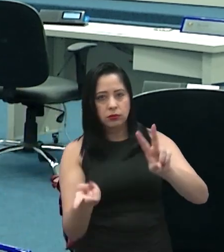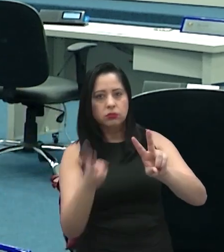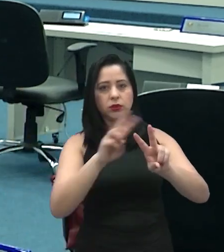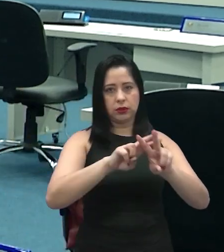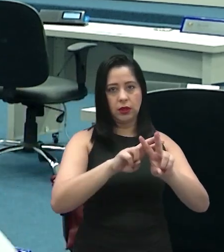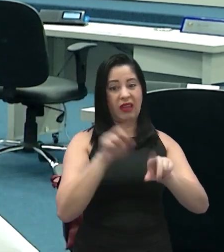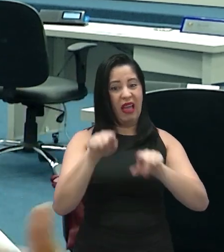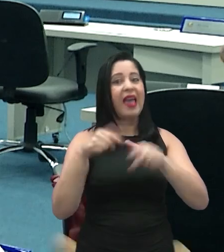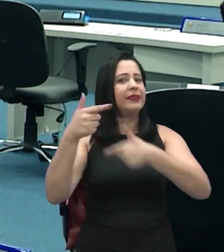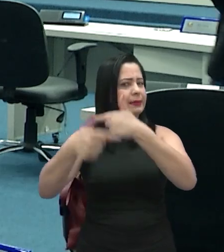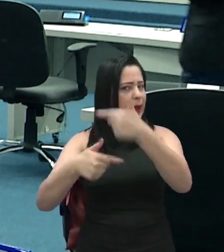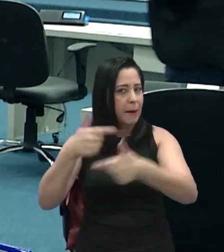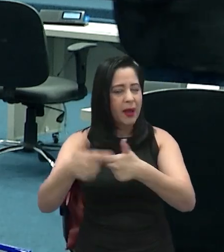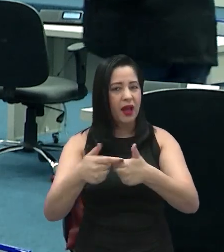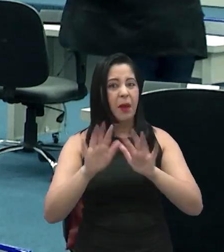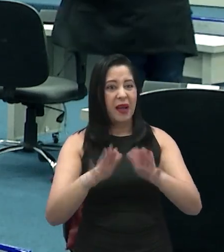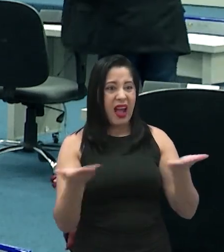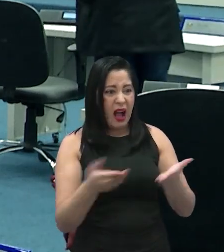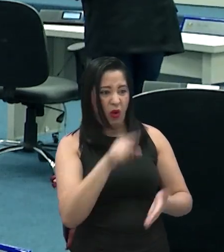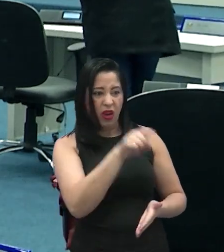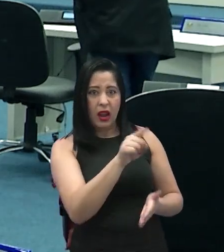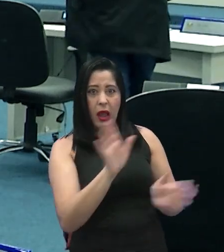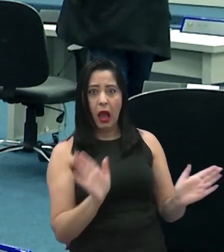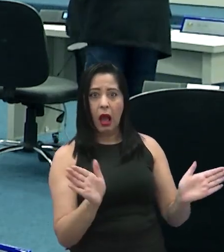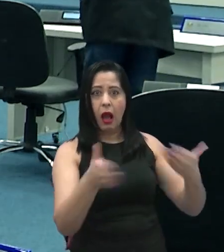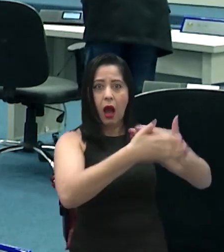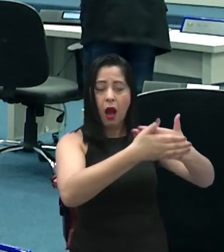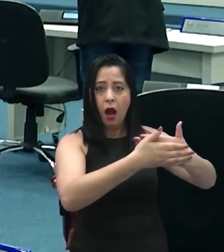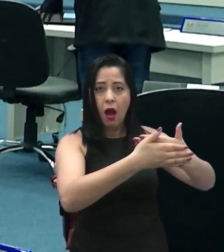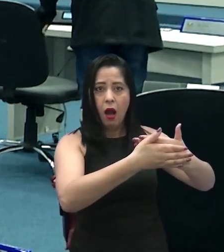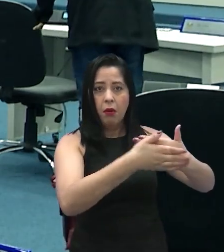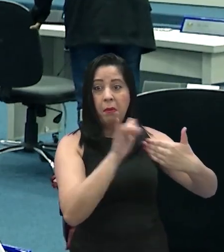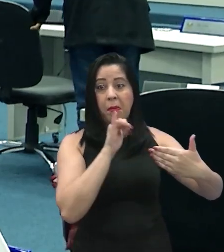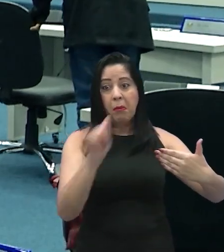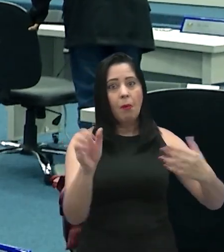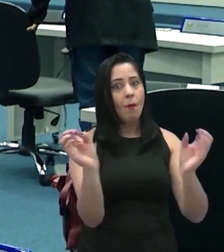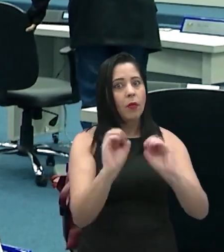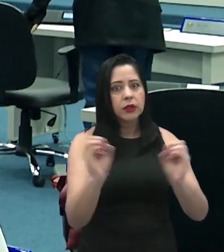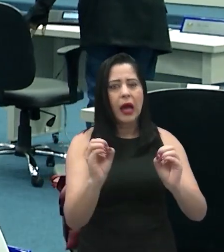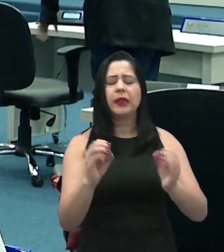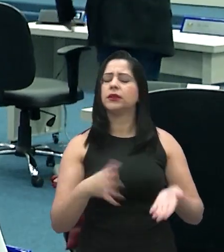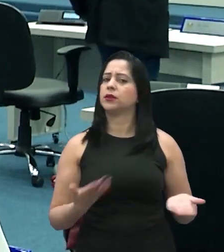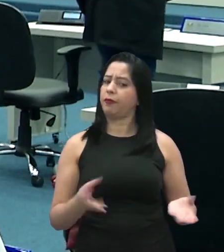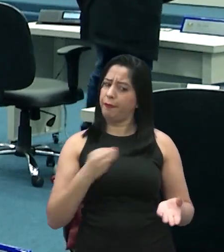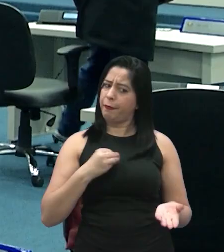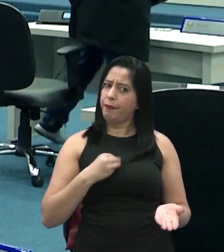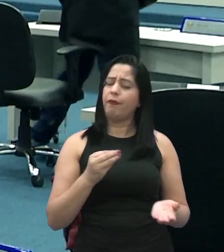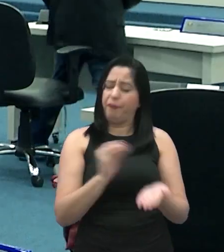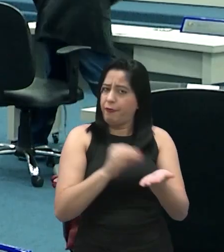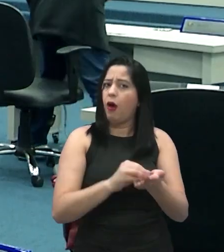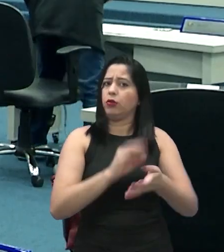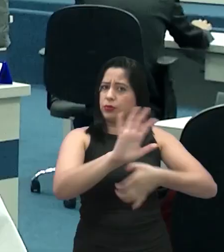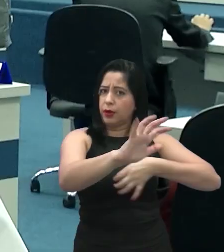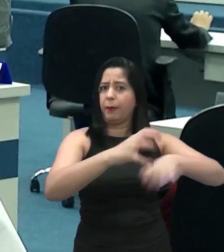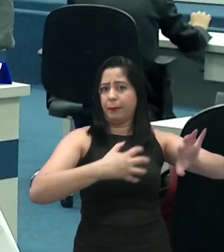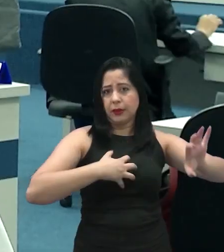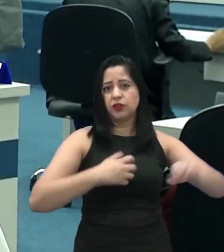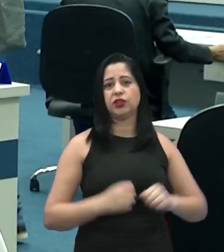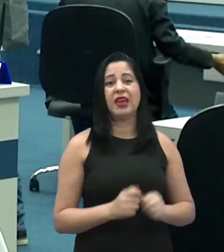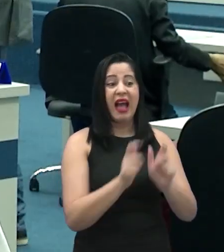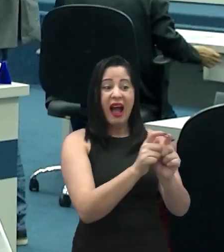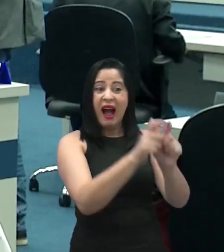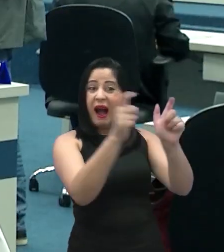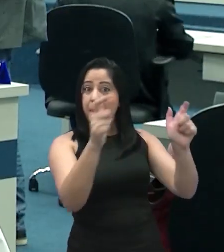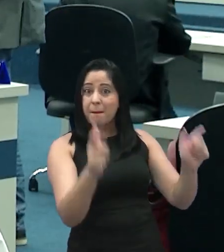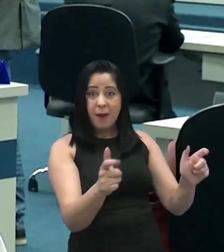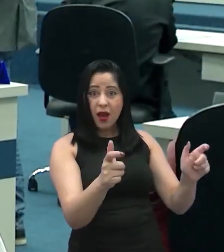na região, trabalhavam, e fechar de um dia para a noite, sem avisar ninguém, foi muito desumano. A